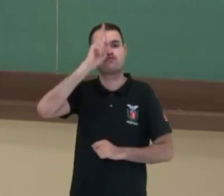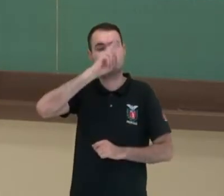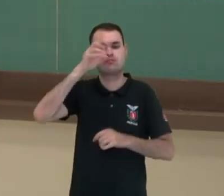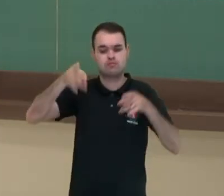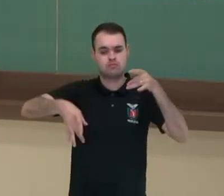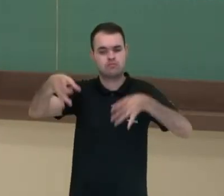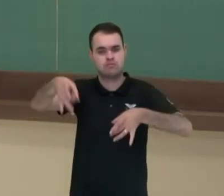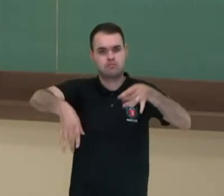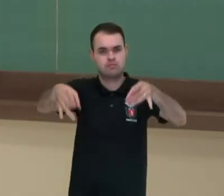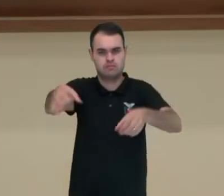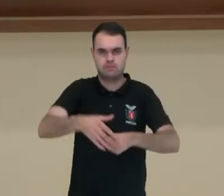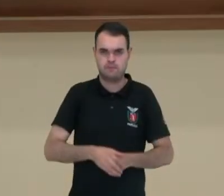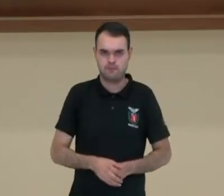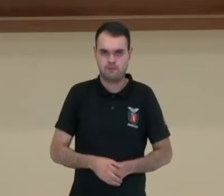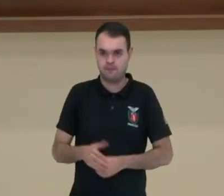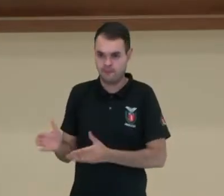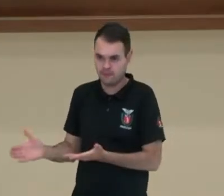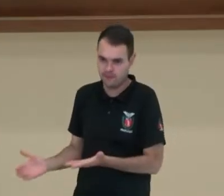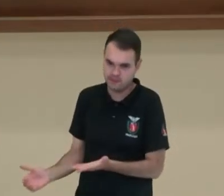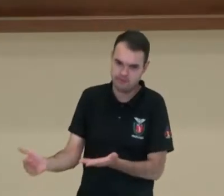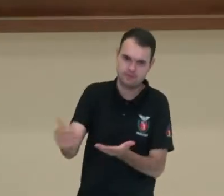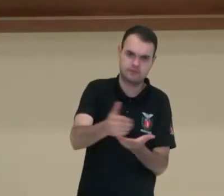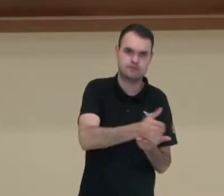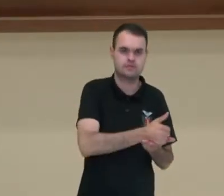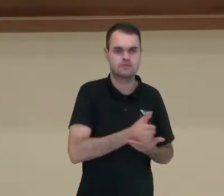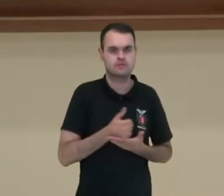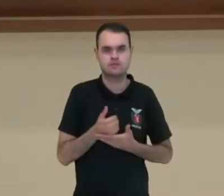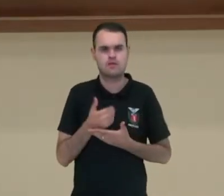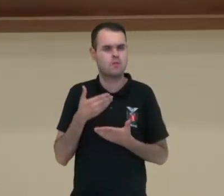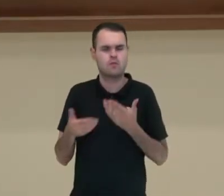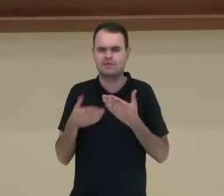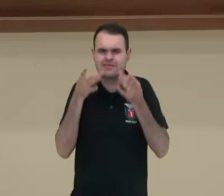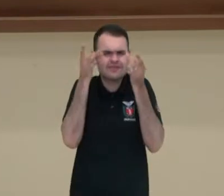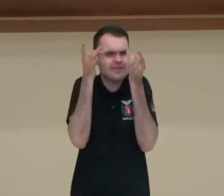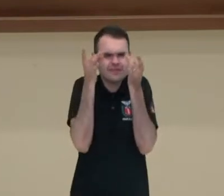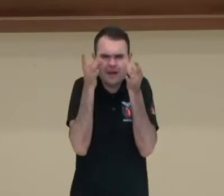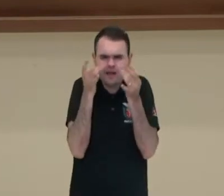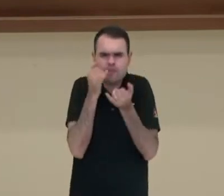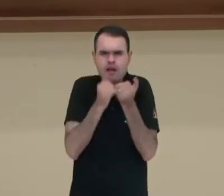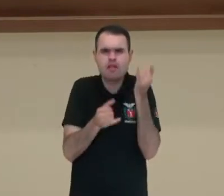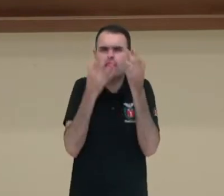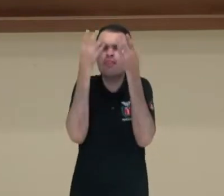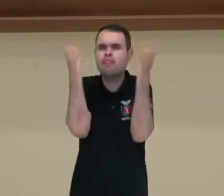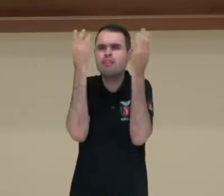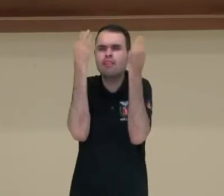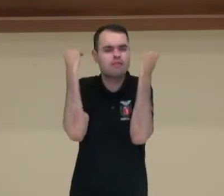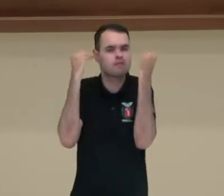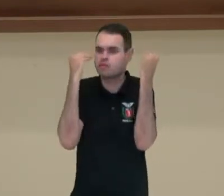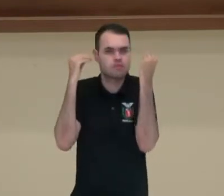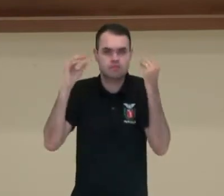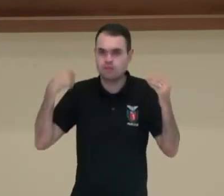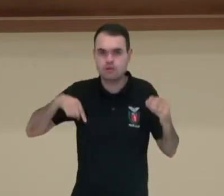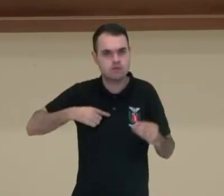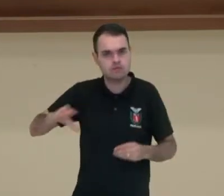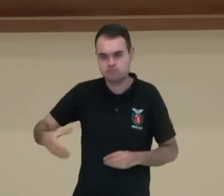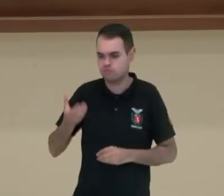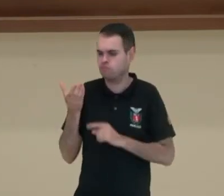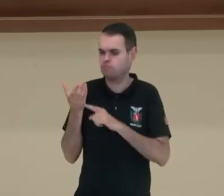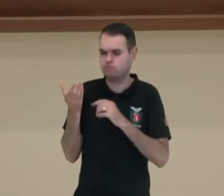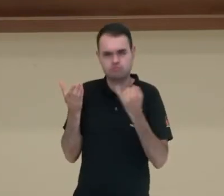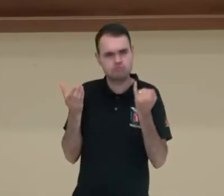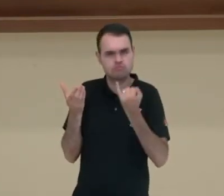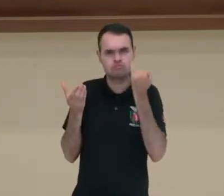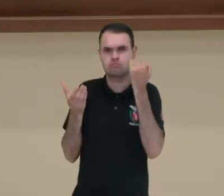vestígios. O historiador pega esses vestígios, qualquer detalhe, parece que ele passa em branco, para nós é muito importante. Claro, vai